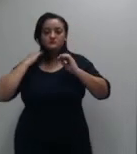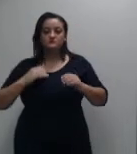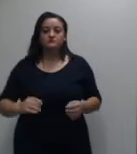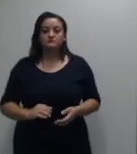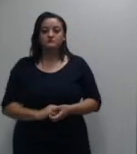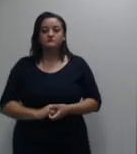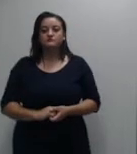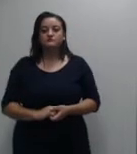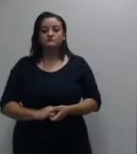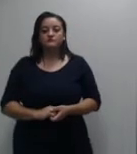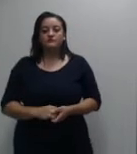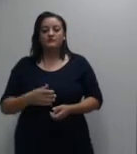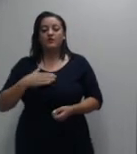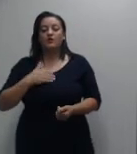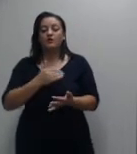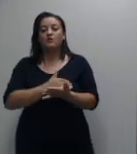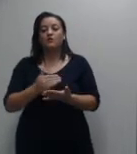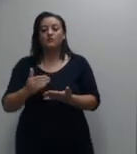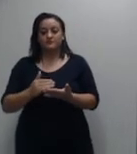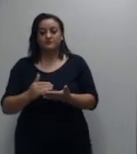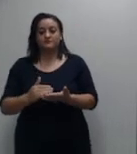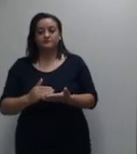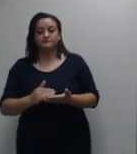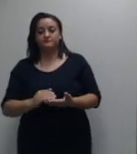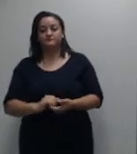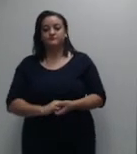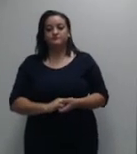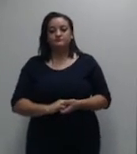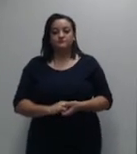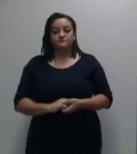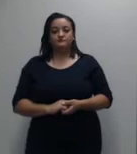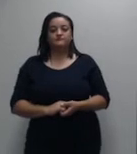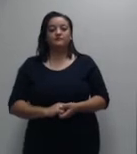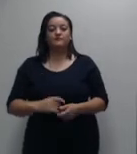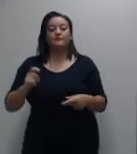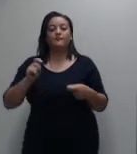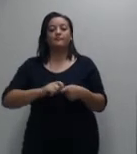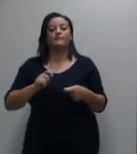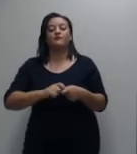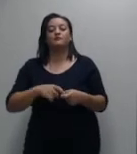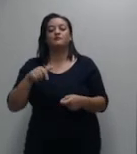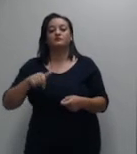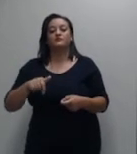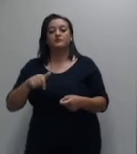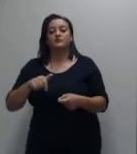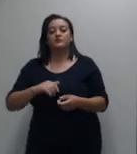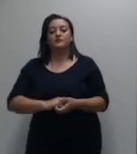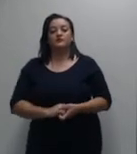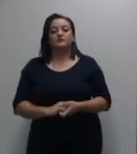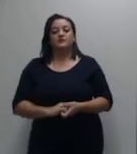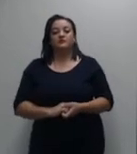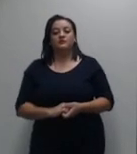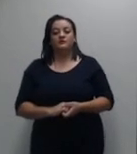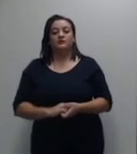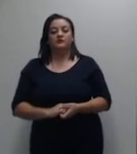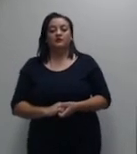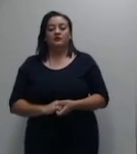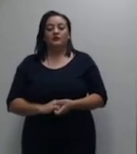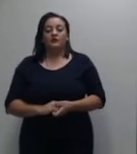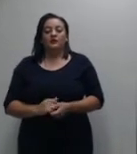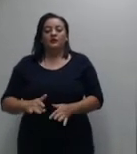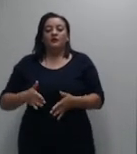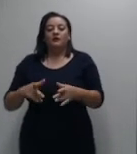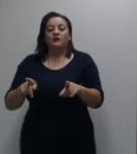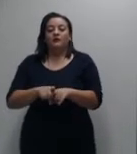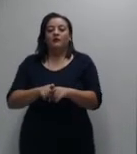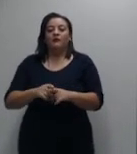e eu vou iniciar tô fazendo aqui ó e encaminhar